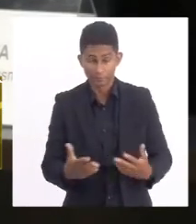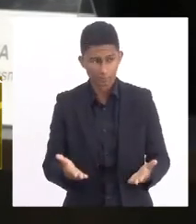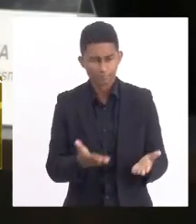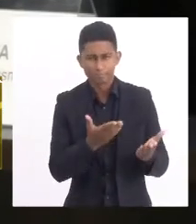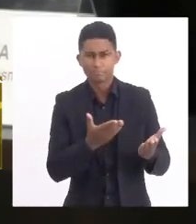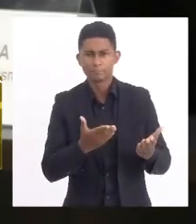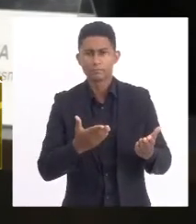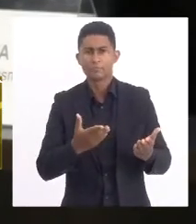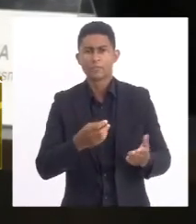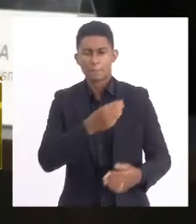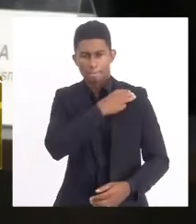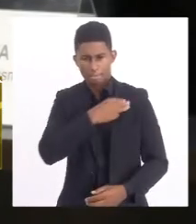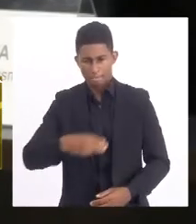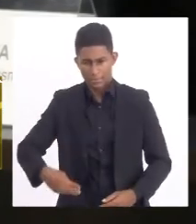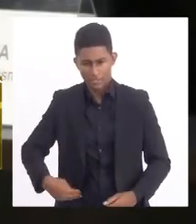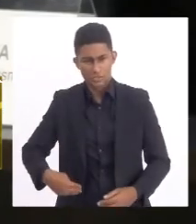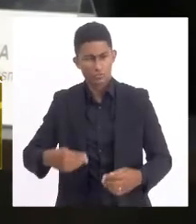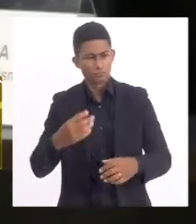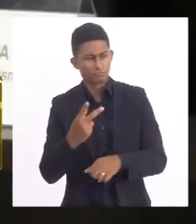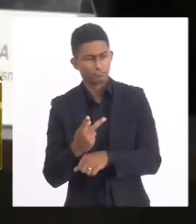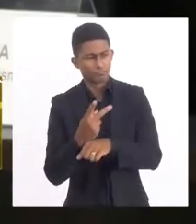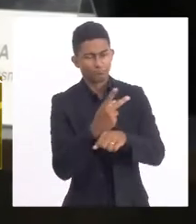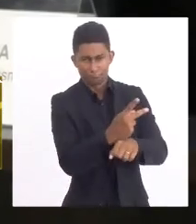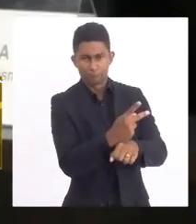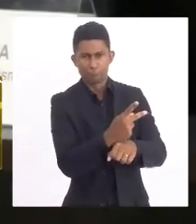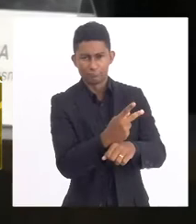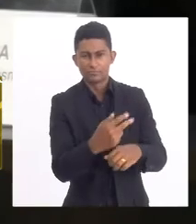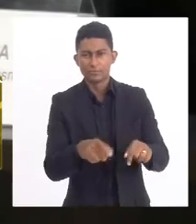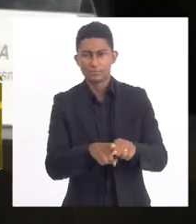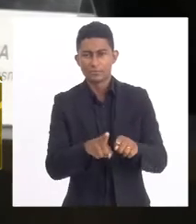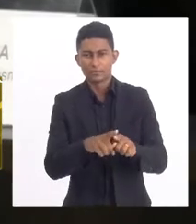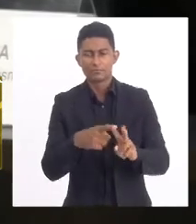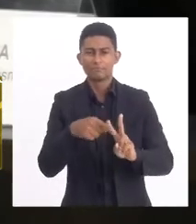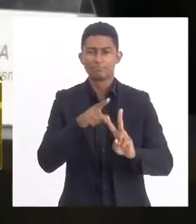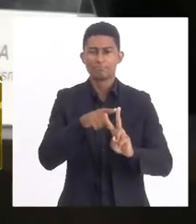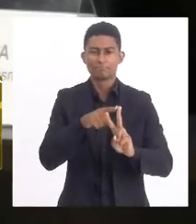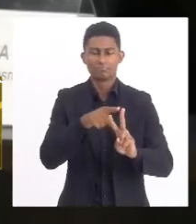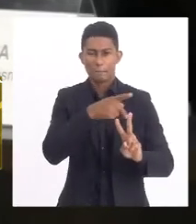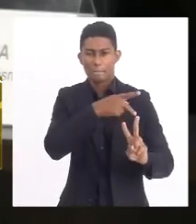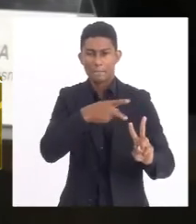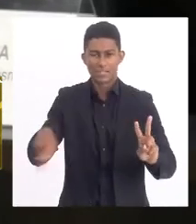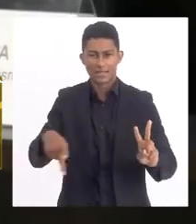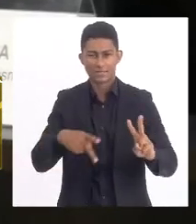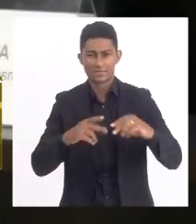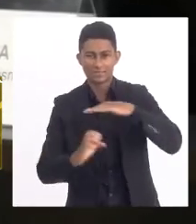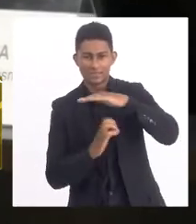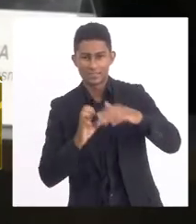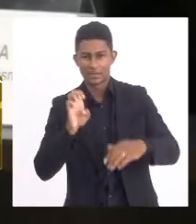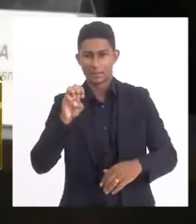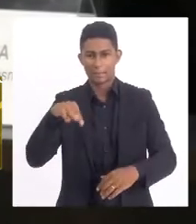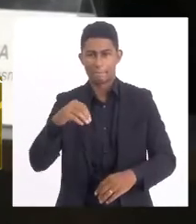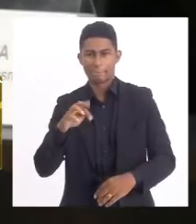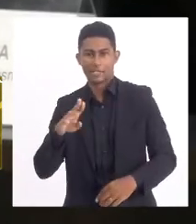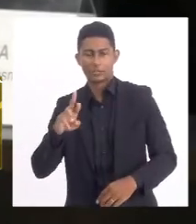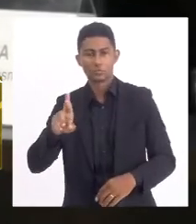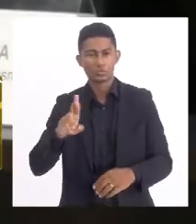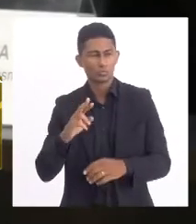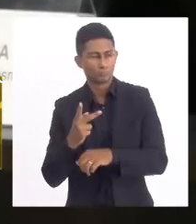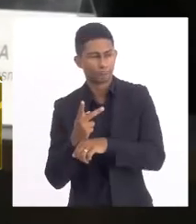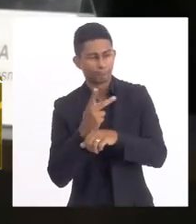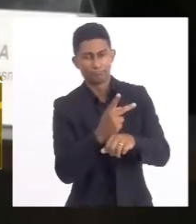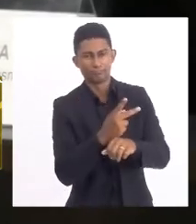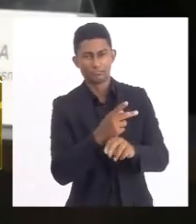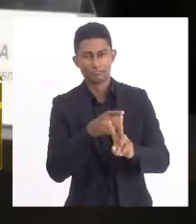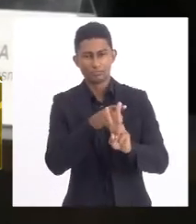Ministro Gilson aqui em comprimento e ao presidente da embratur Carlos Brito é mais do que justa como a senhora colocou